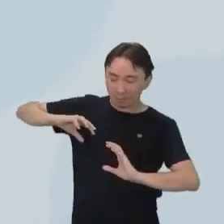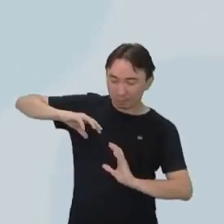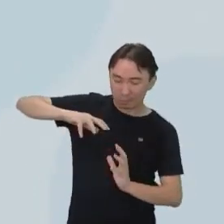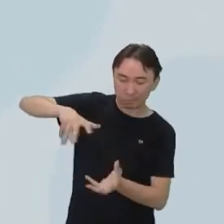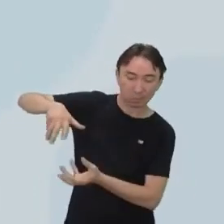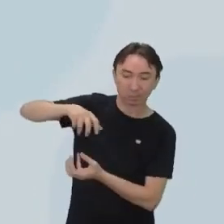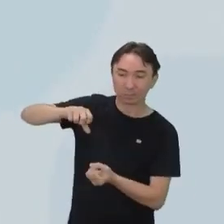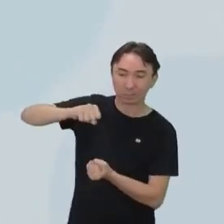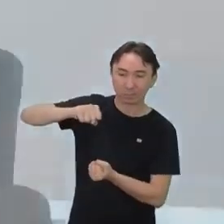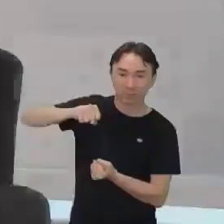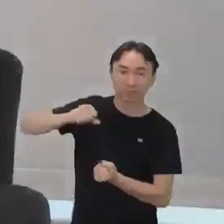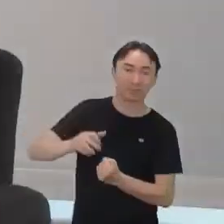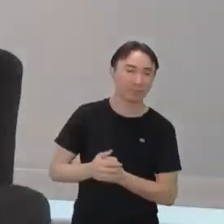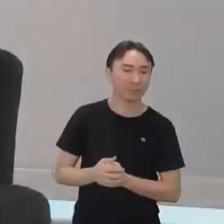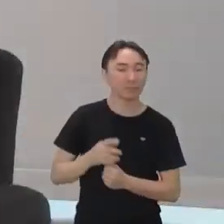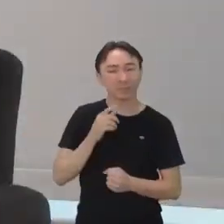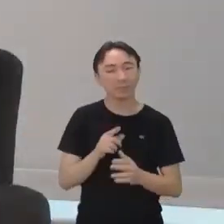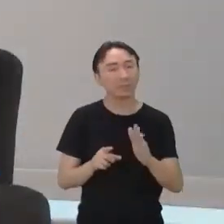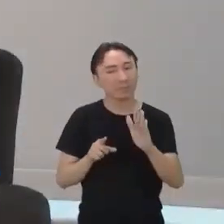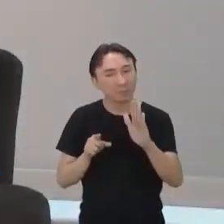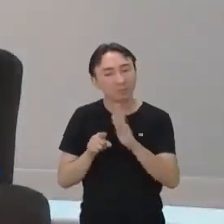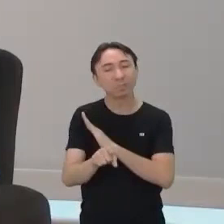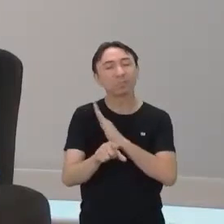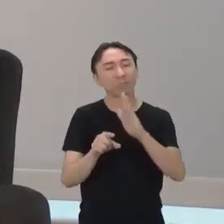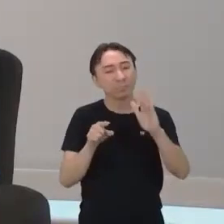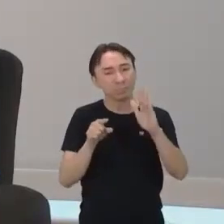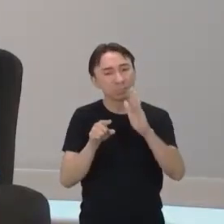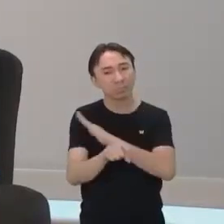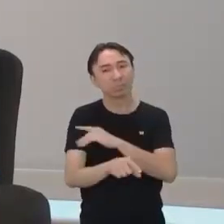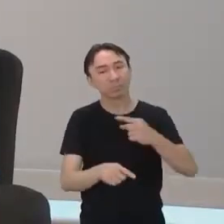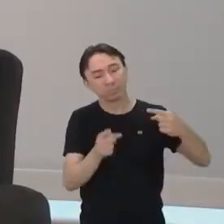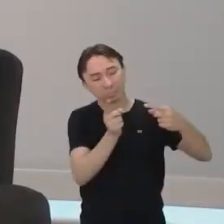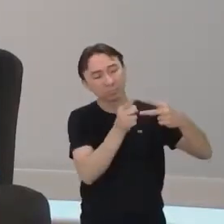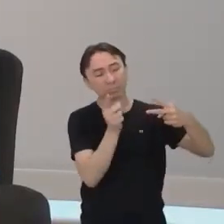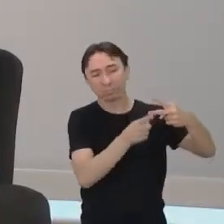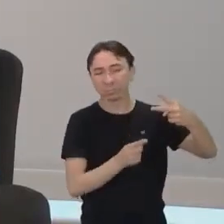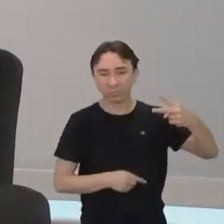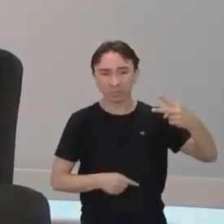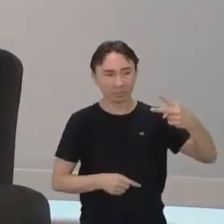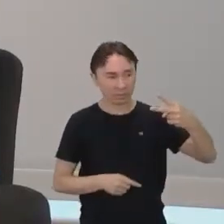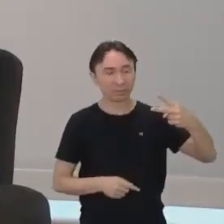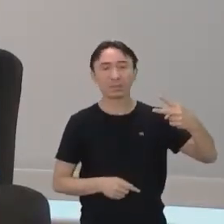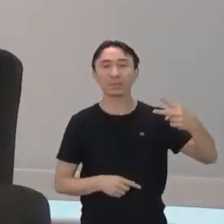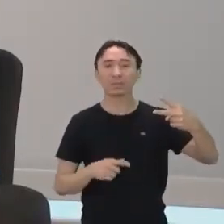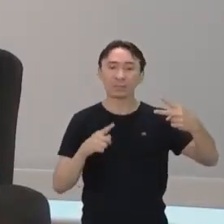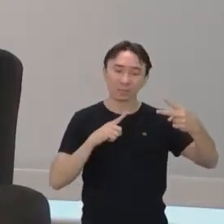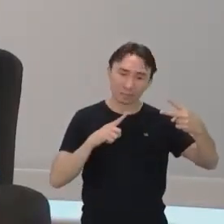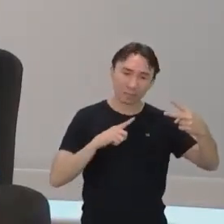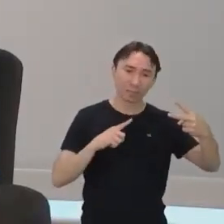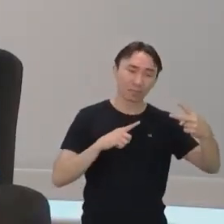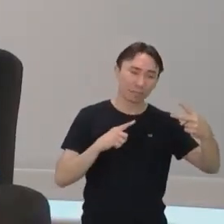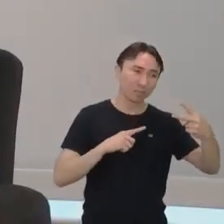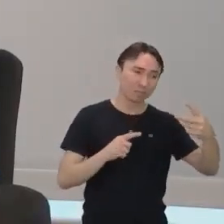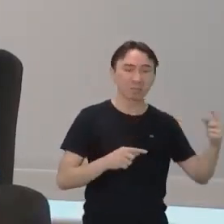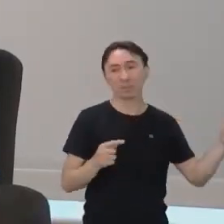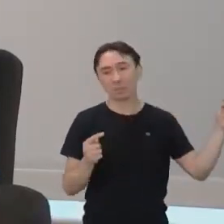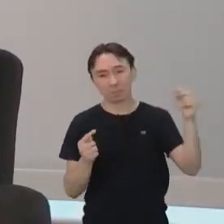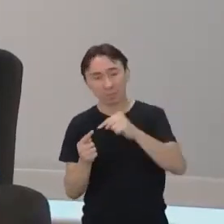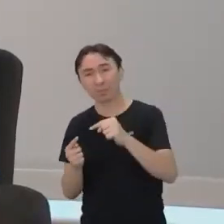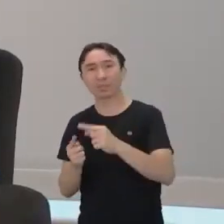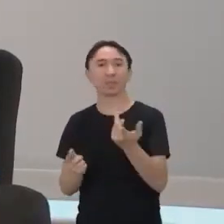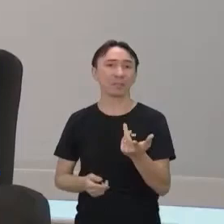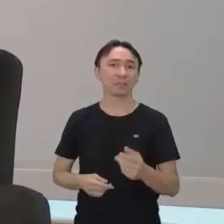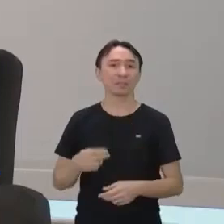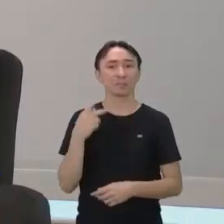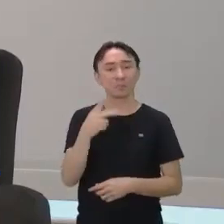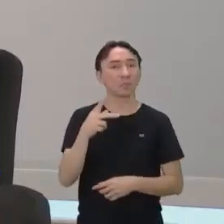duas perguntas, né, professor, elas estão interligadas diretamente com as ações de iniciativa social que vocês podem